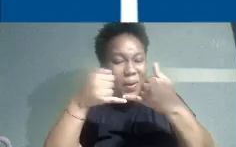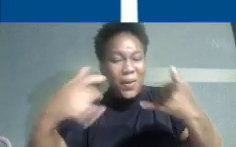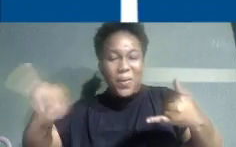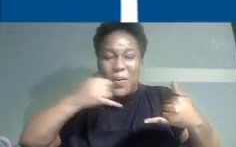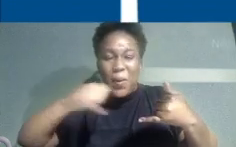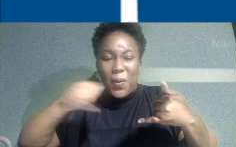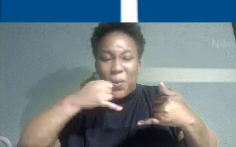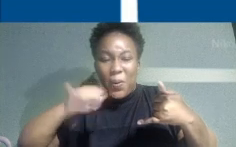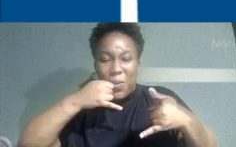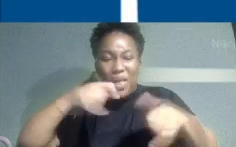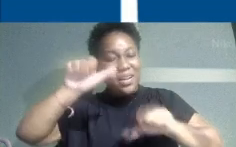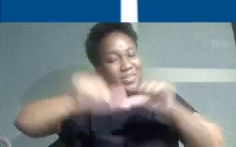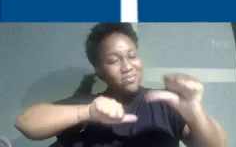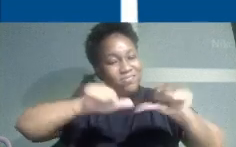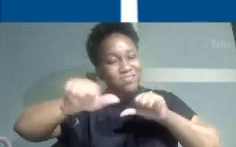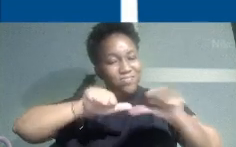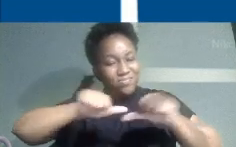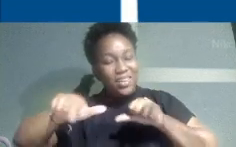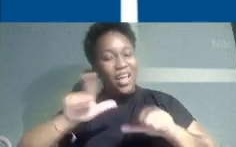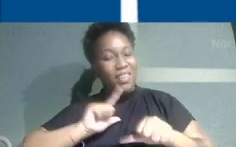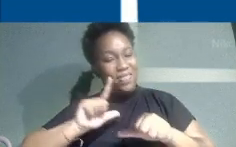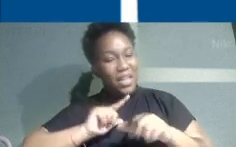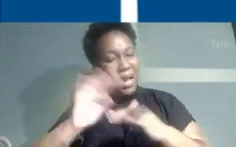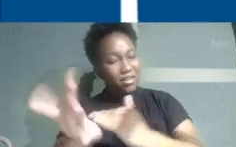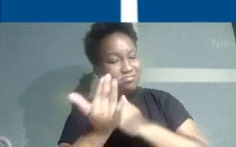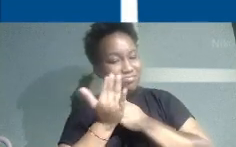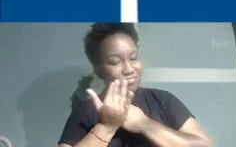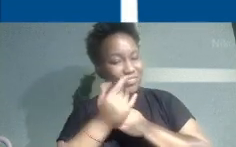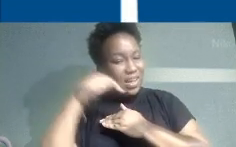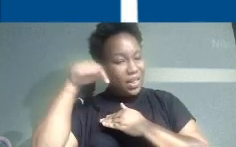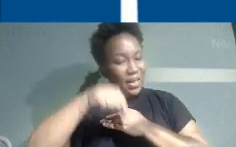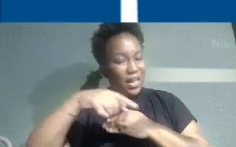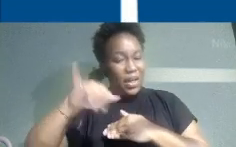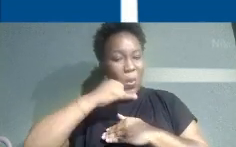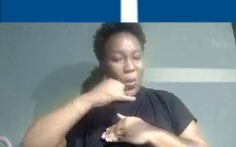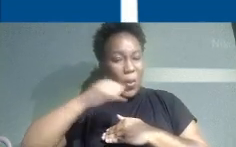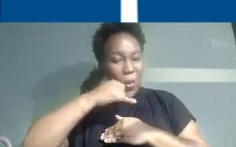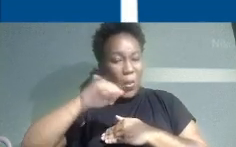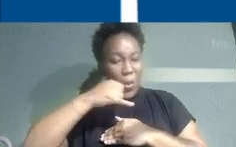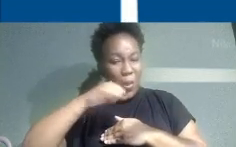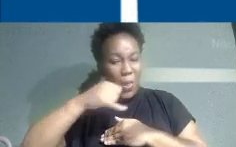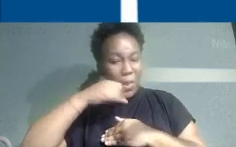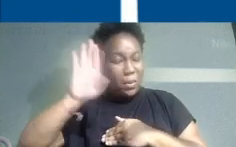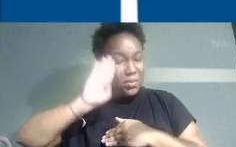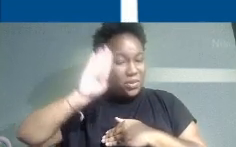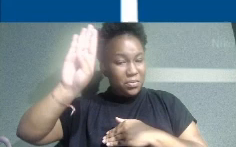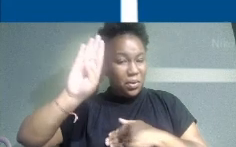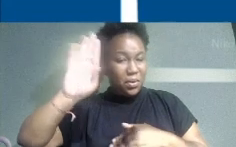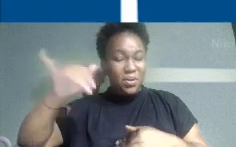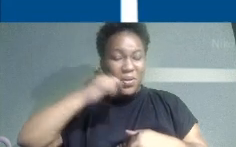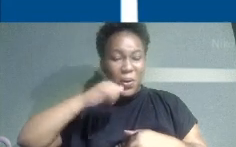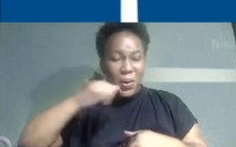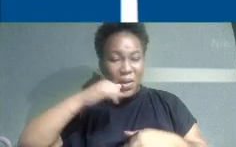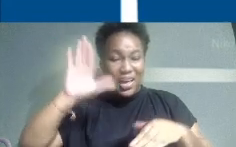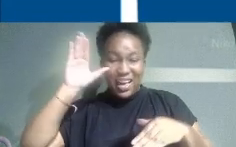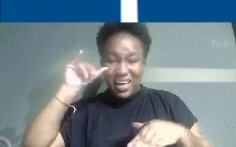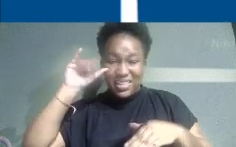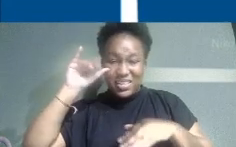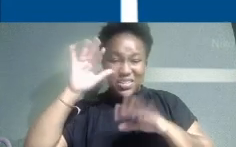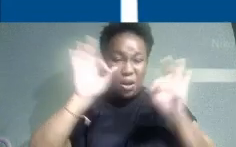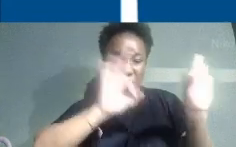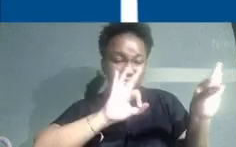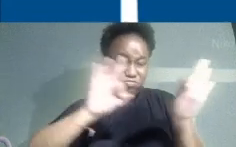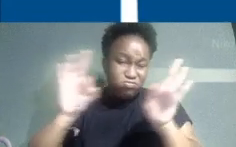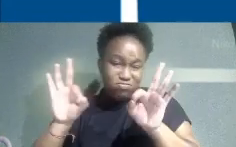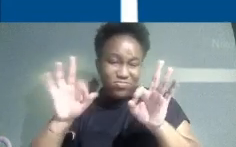uma contribuição importantíssima nesse ponto aí de eletricidade, principalmente, energia elétrica, né? Assista o filme se você tiver tempo